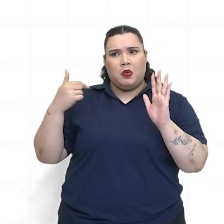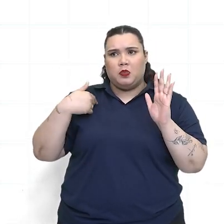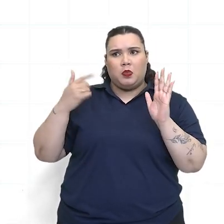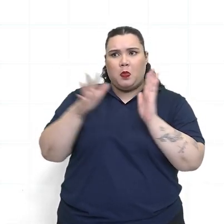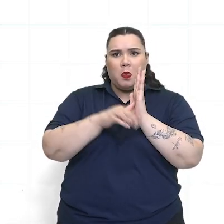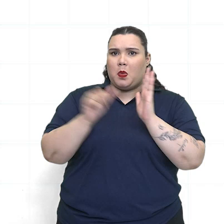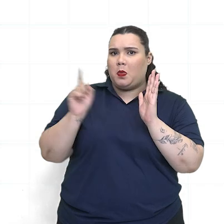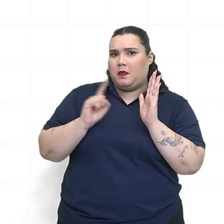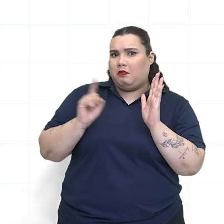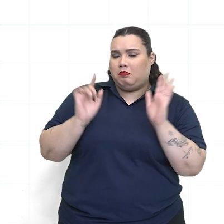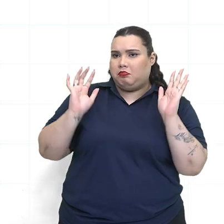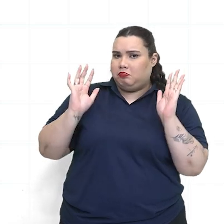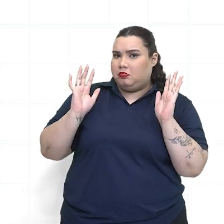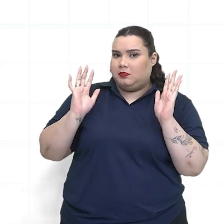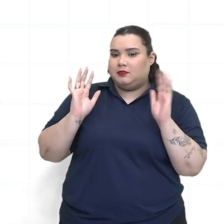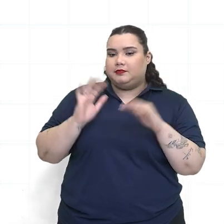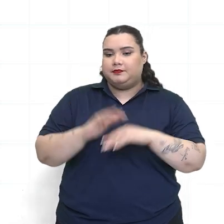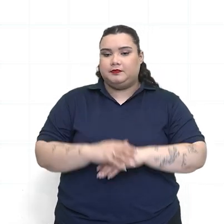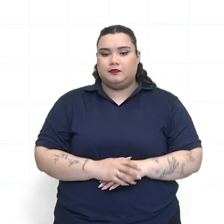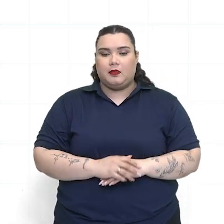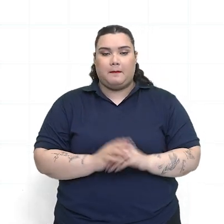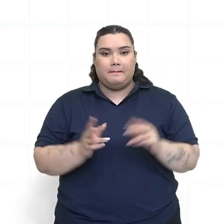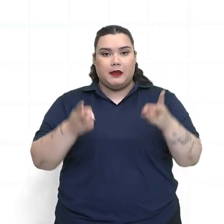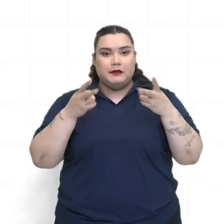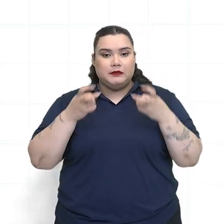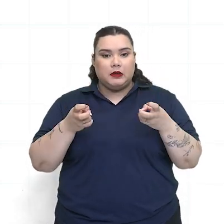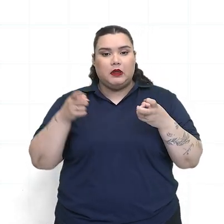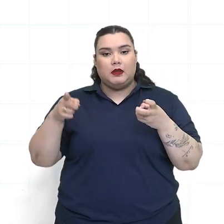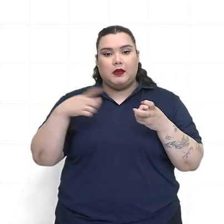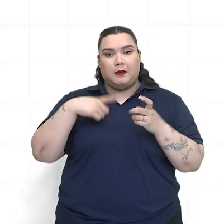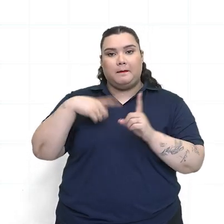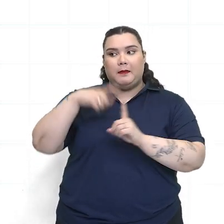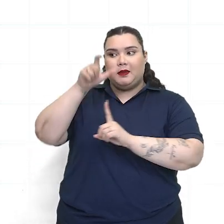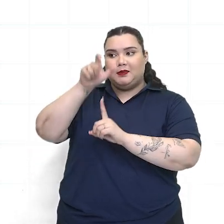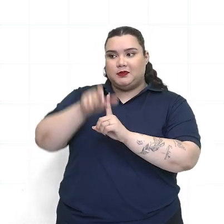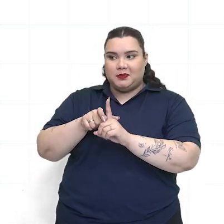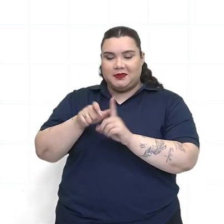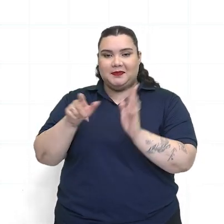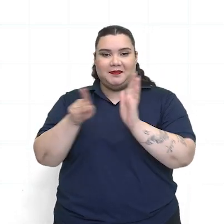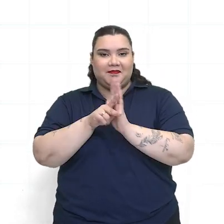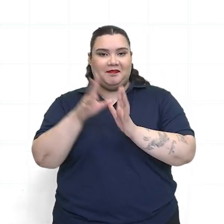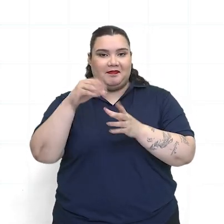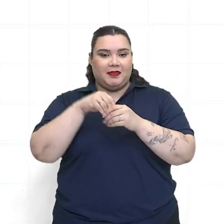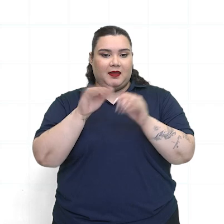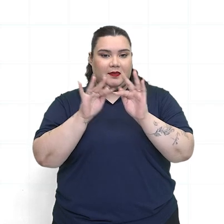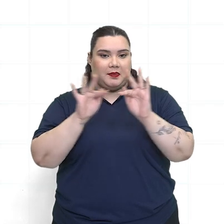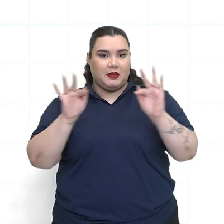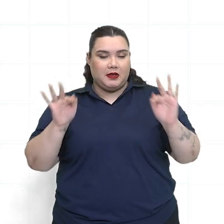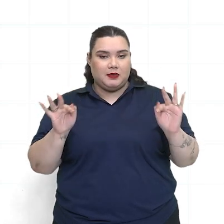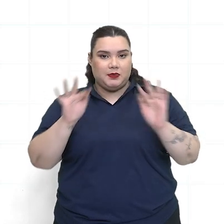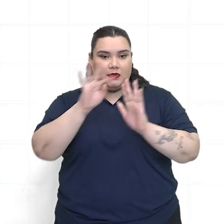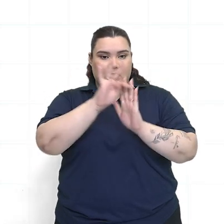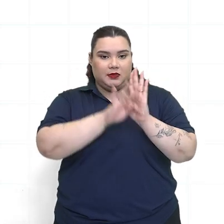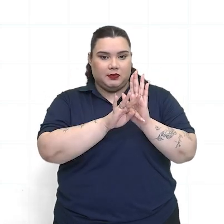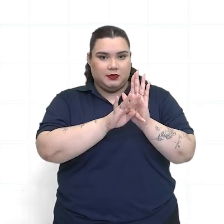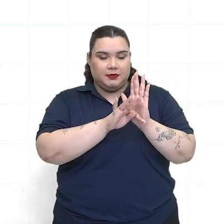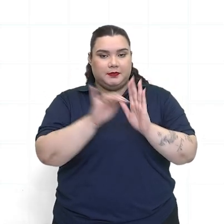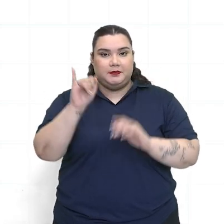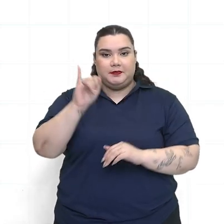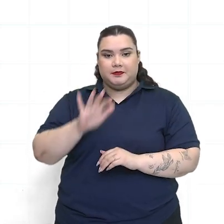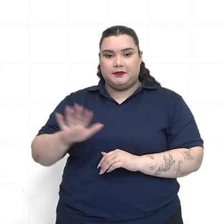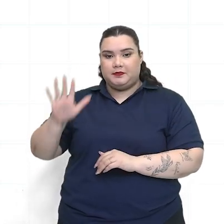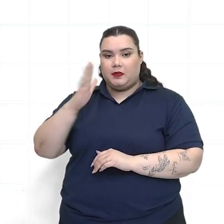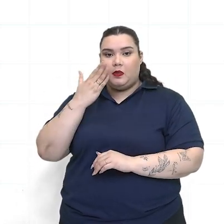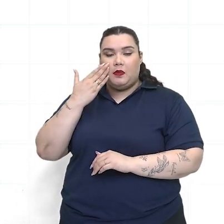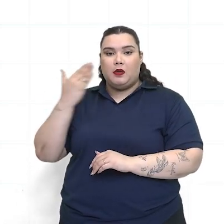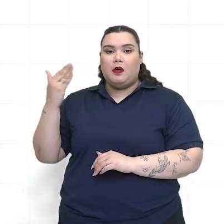tivesse feito nada. Então, notem que aí há um personagem dentro dessa frase, desse texto, dessa imagem, que